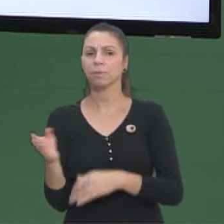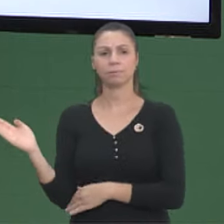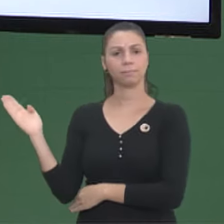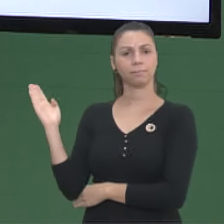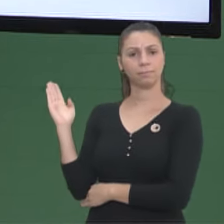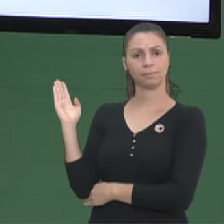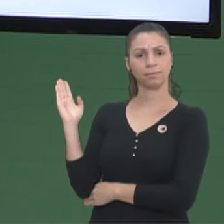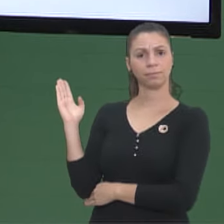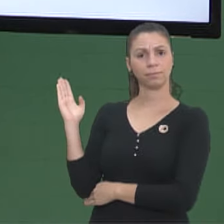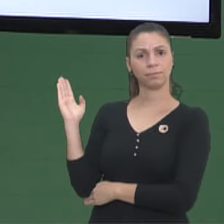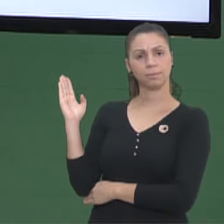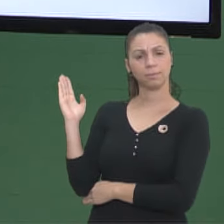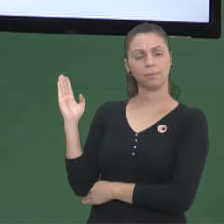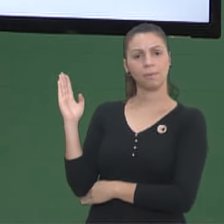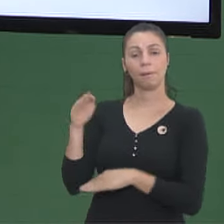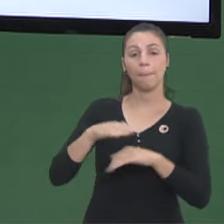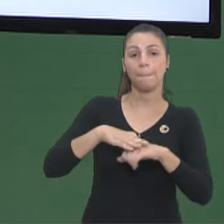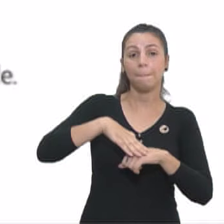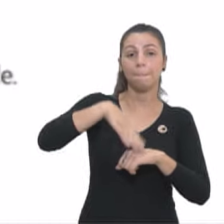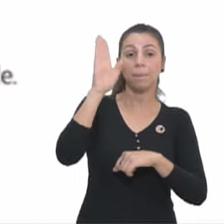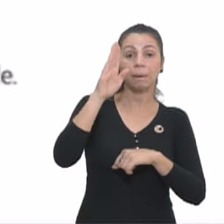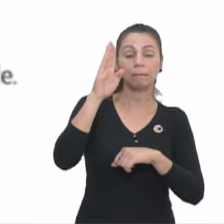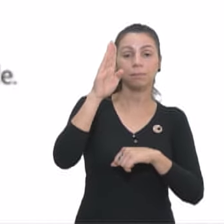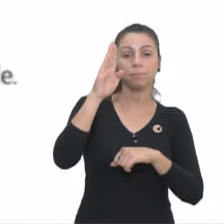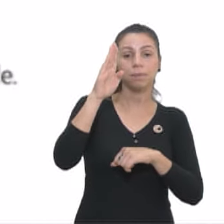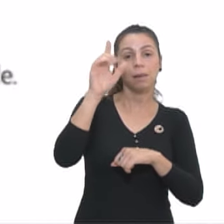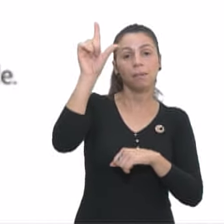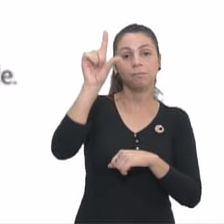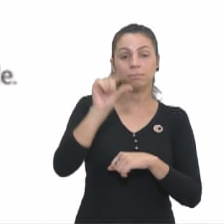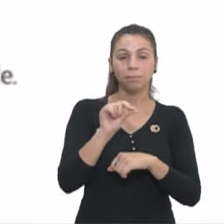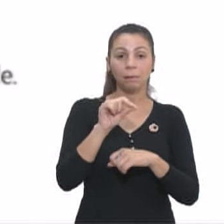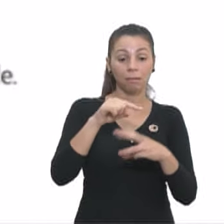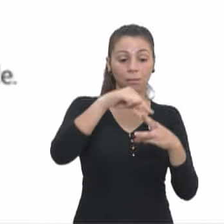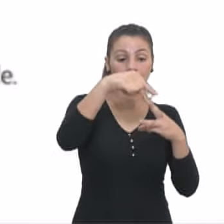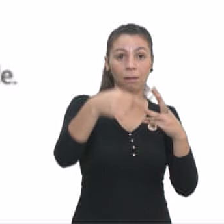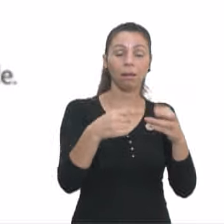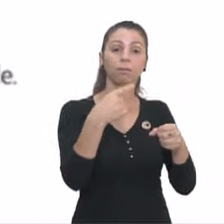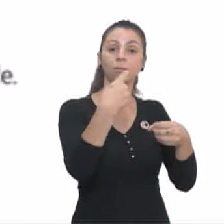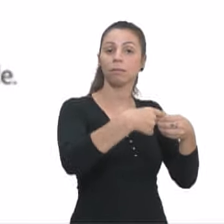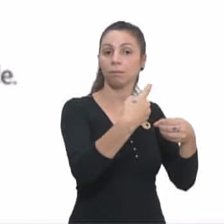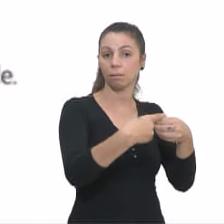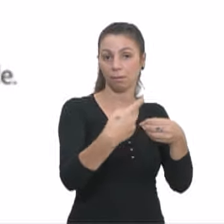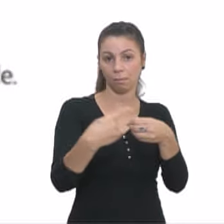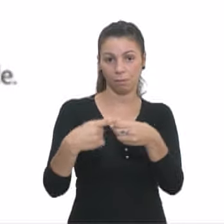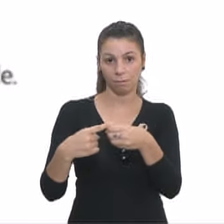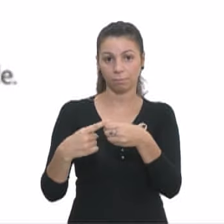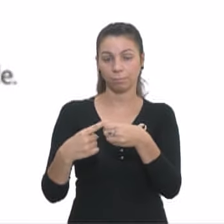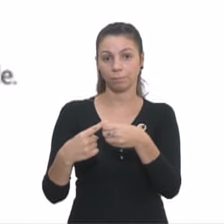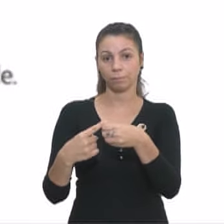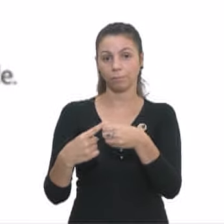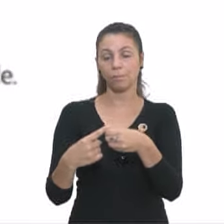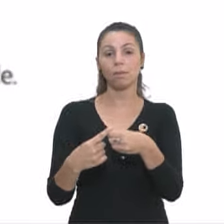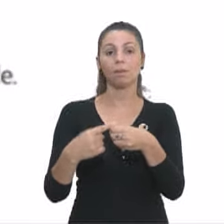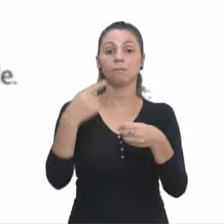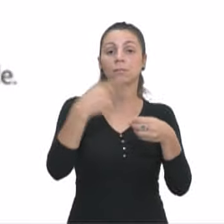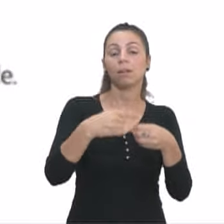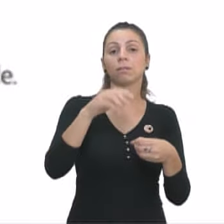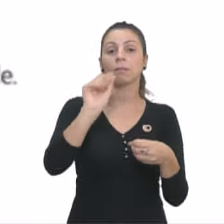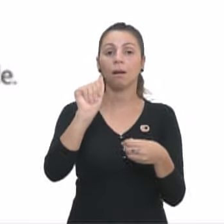temperatura máxima e mínima de 3 cidades, tá? Então, 3 cidades aleatórias, por isso que é chamado de cidade A, B e